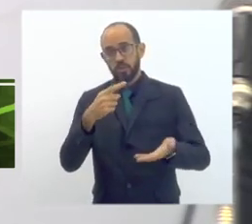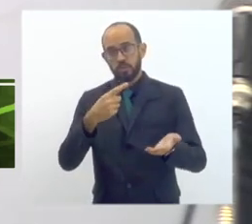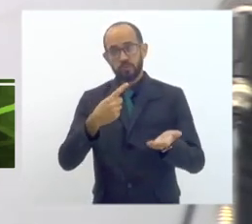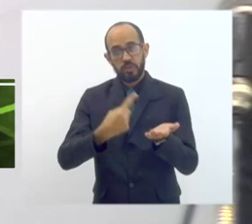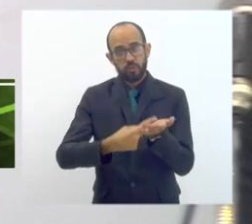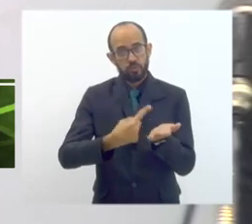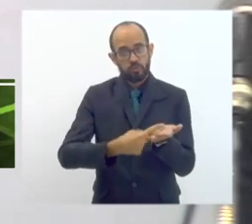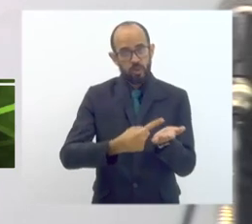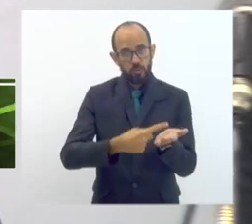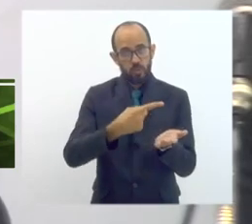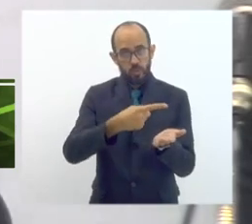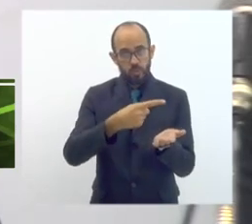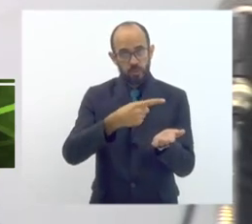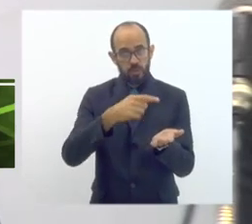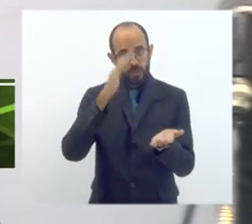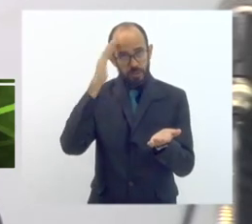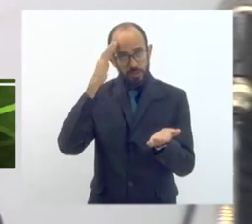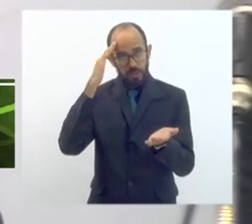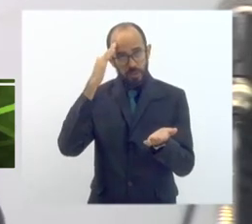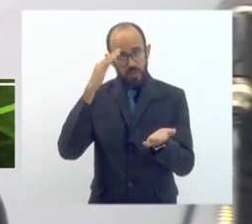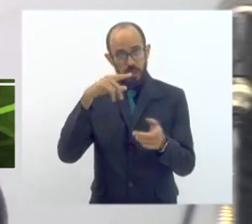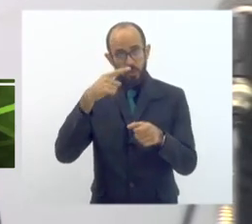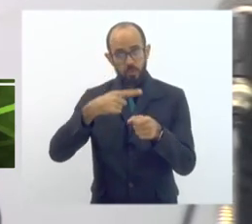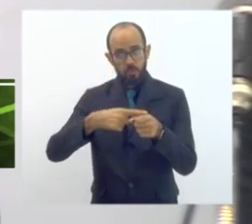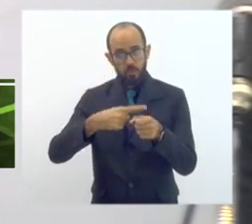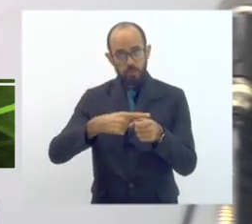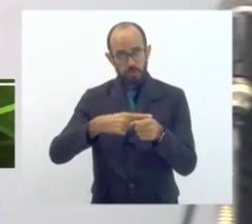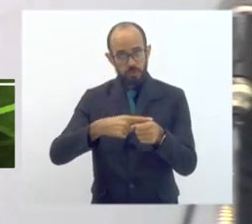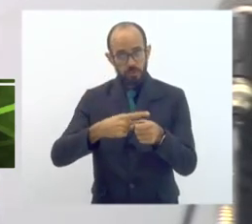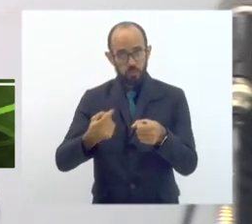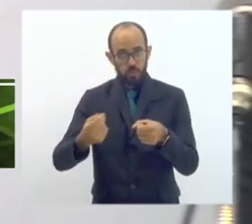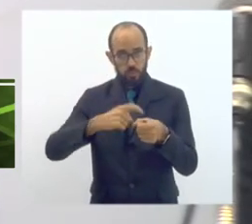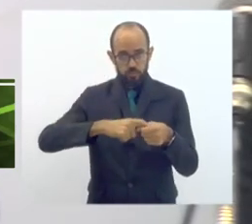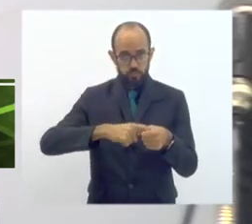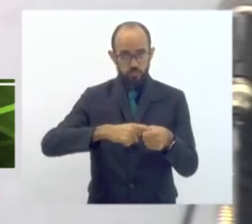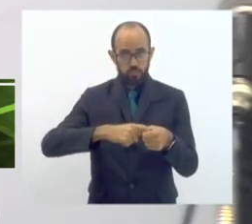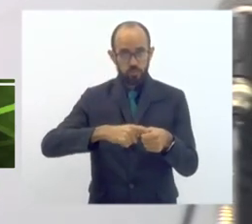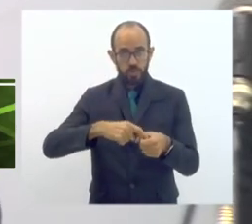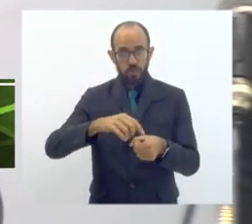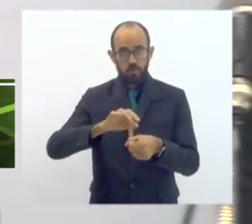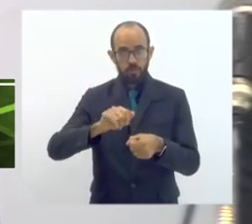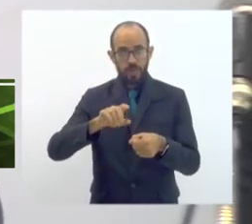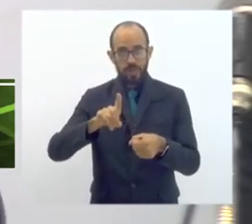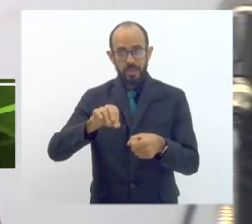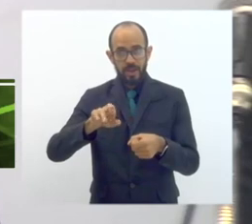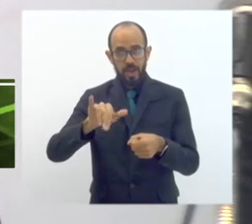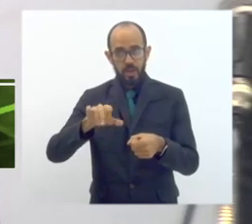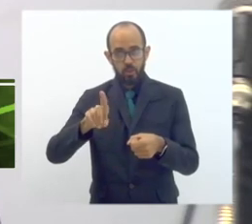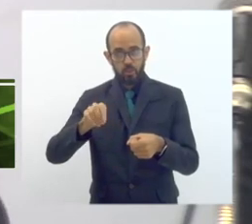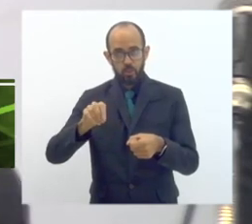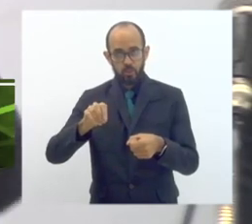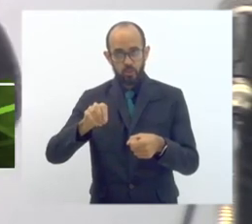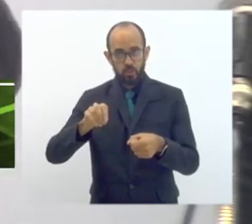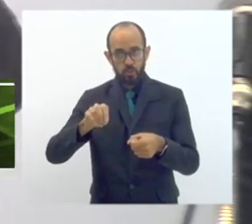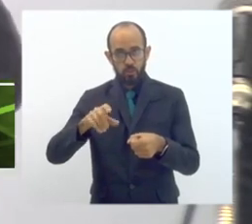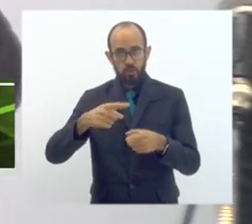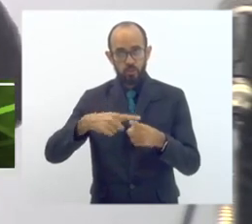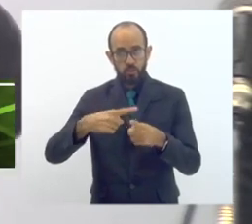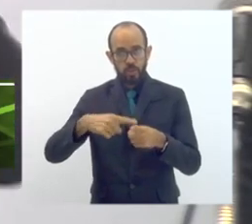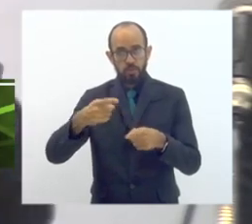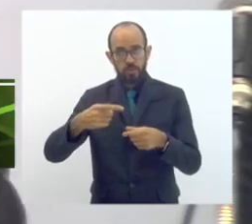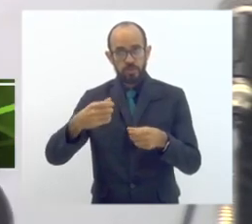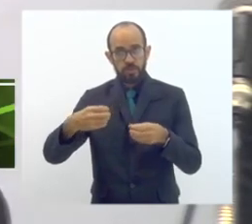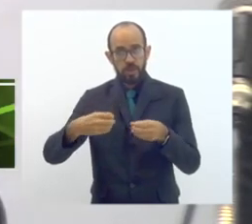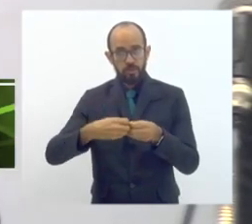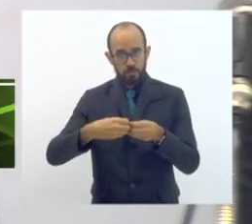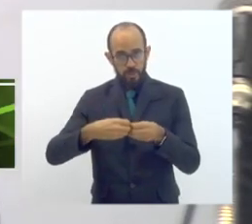entender o município como um ente federado, isso foi uma decisão acertada, era necessário aproximar do povo, principalmente do